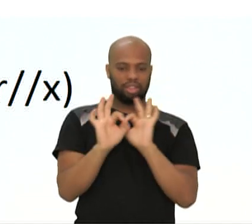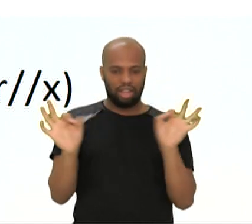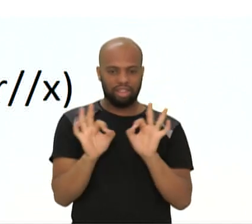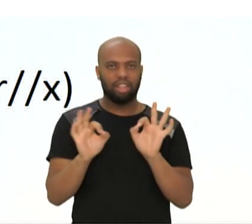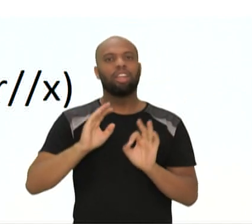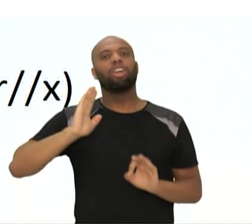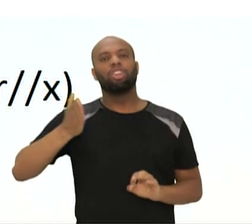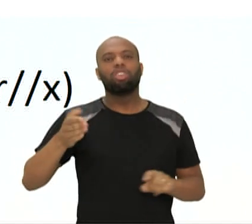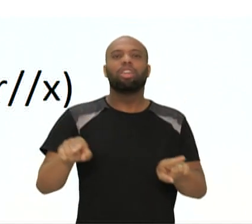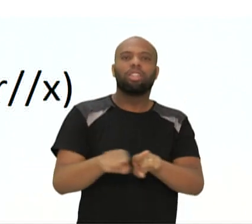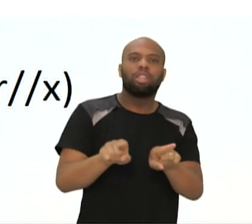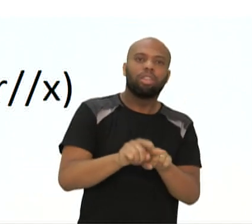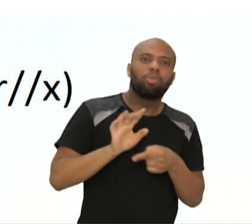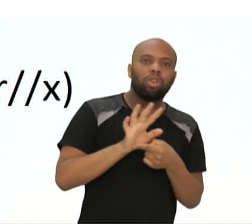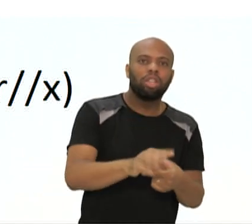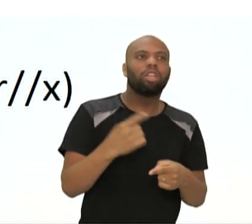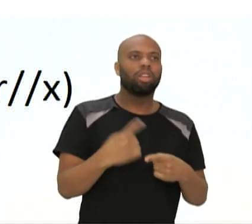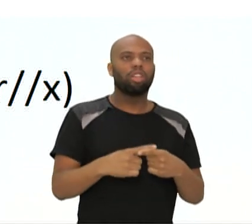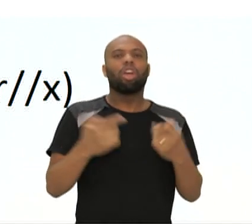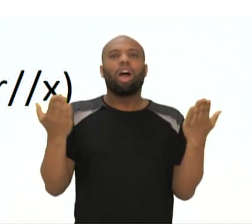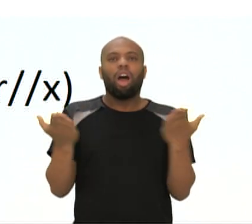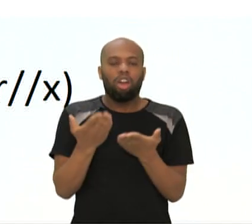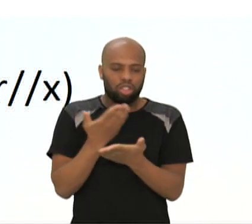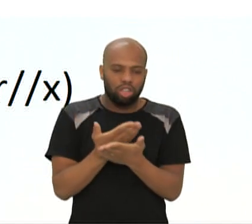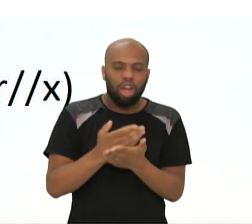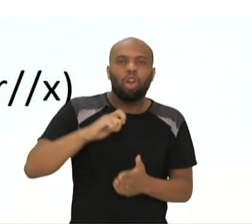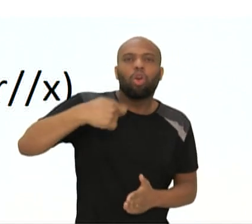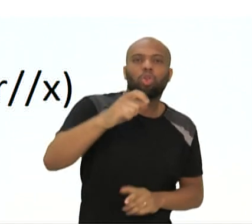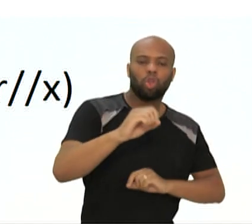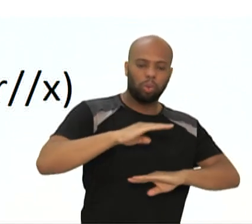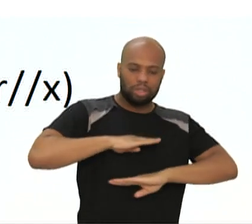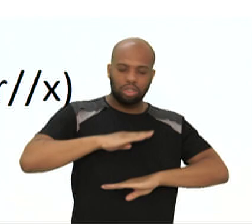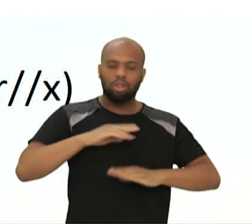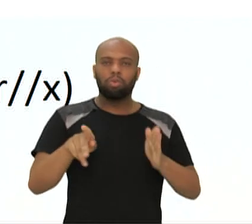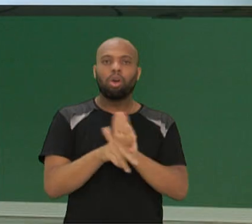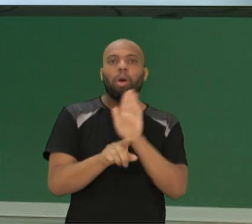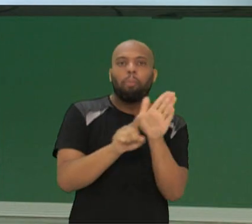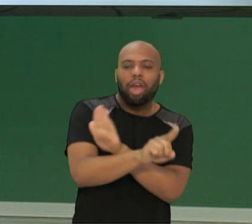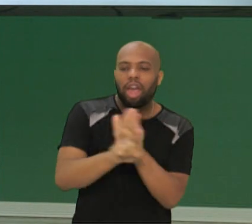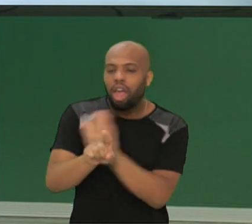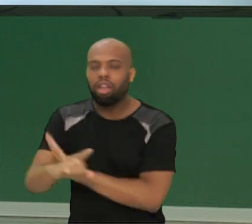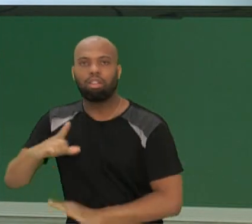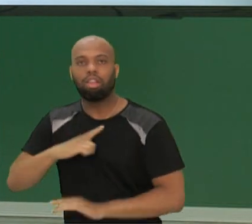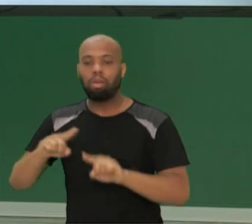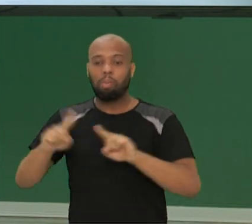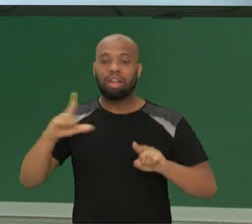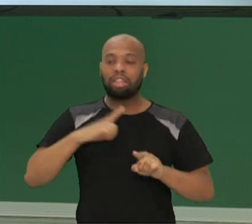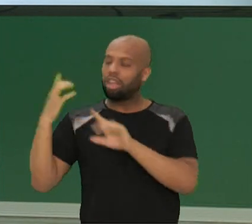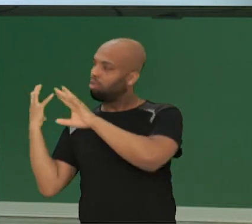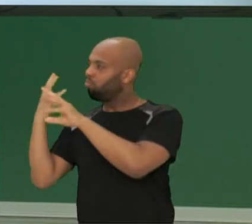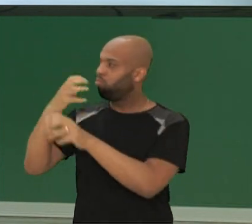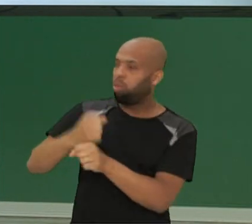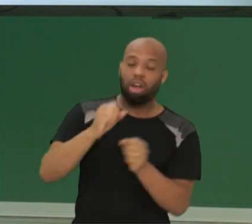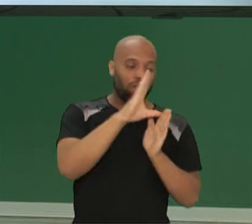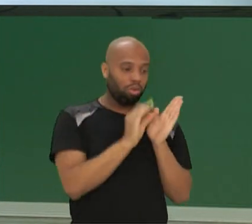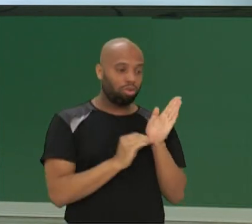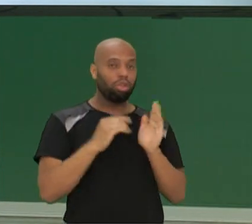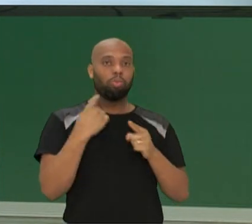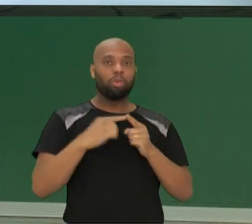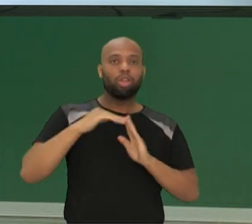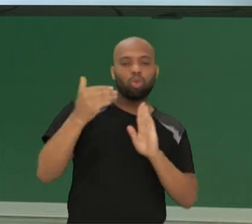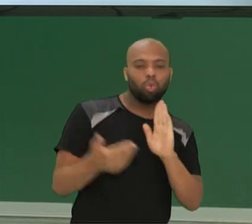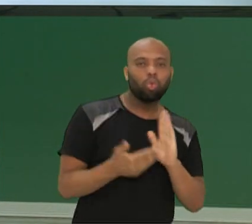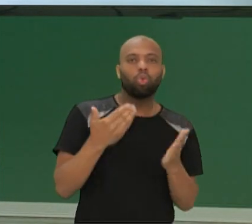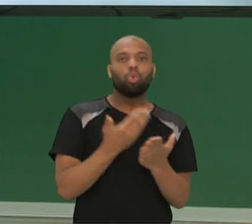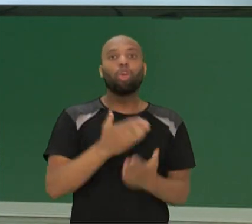fazer um apanhado, tá? Eu sei que a aula de hoje é sobre situações, problemas, mas eu tenho que fazer um apanhado de conteúdos, tudo que